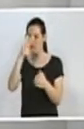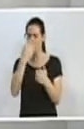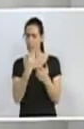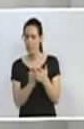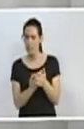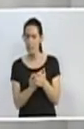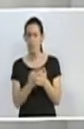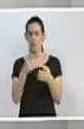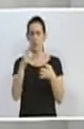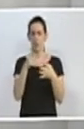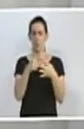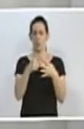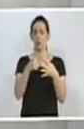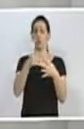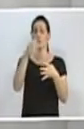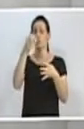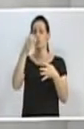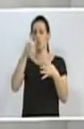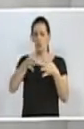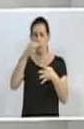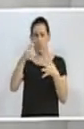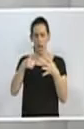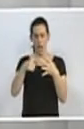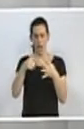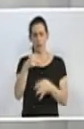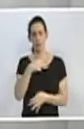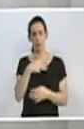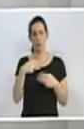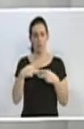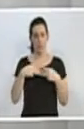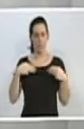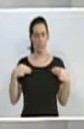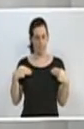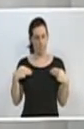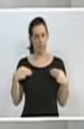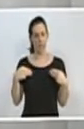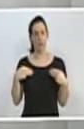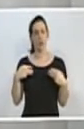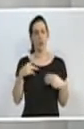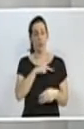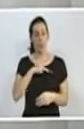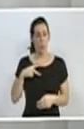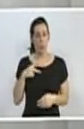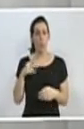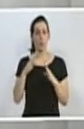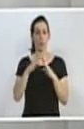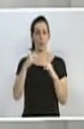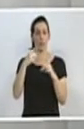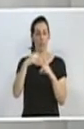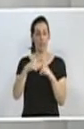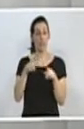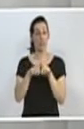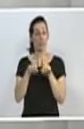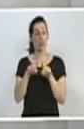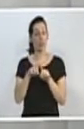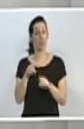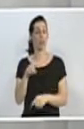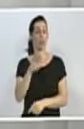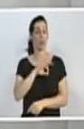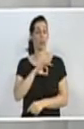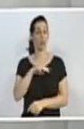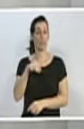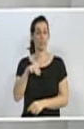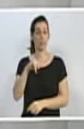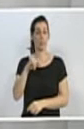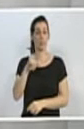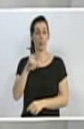ordem: Poder Judiciário, Ministério Público, Igreja e Polícia Militar. É dessa Polícia Militar que eu quero falar